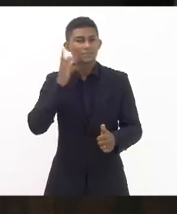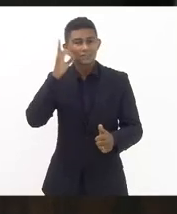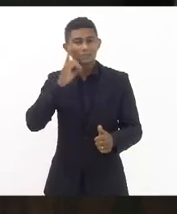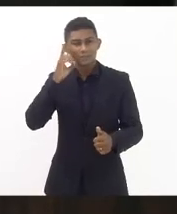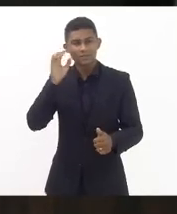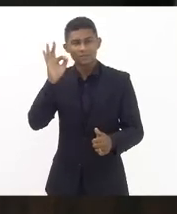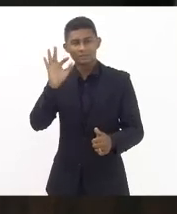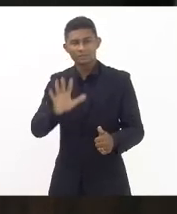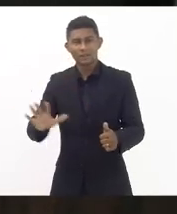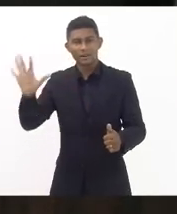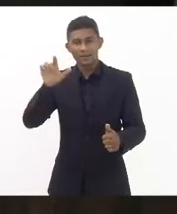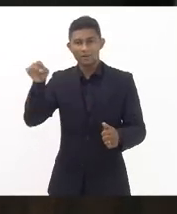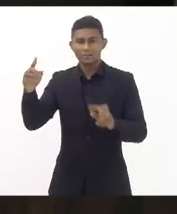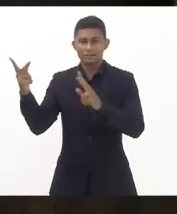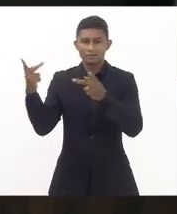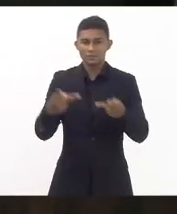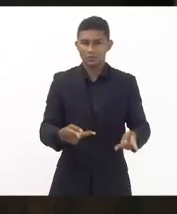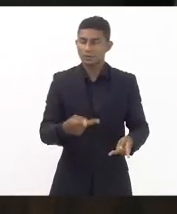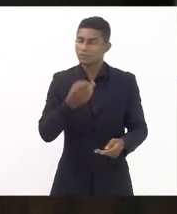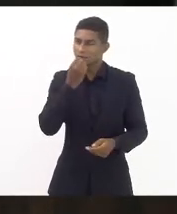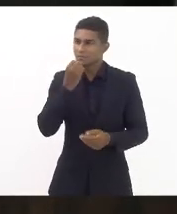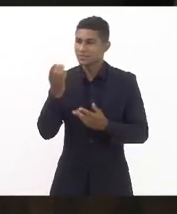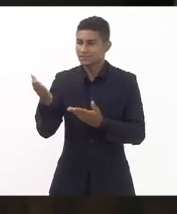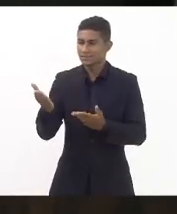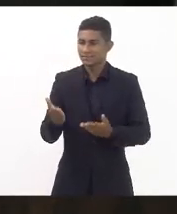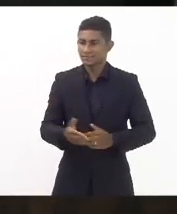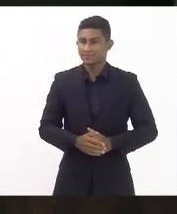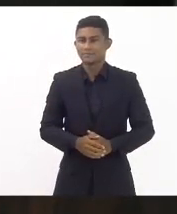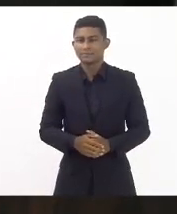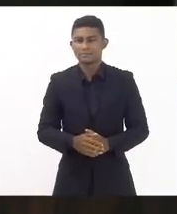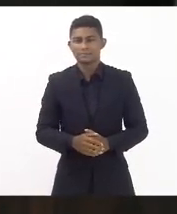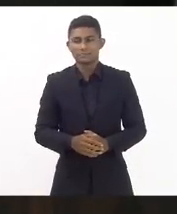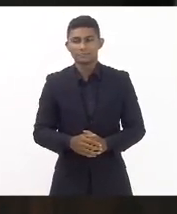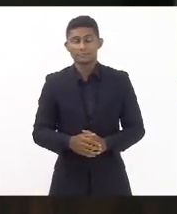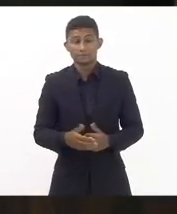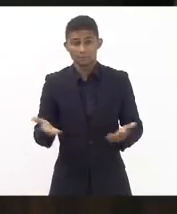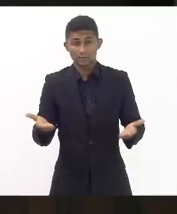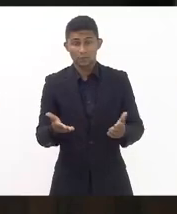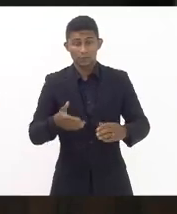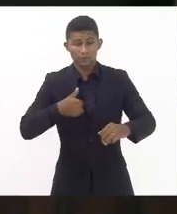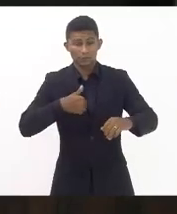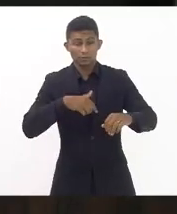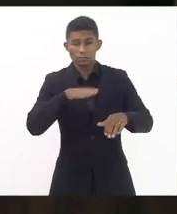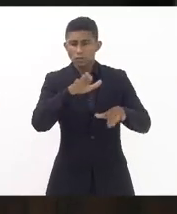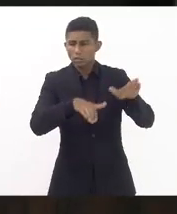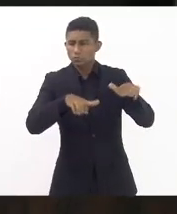federal nos visitando, seja bem-vinda. Vou preceder as chamadas,